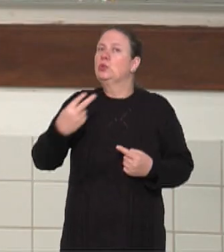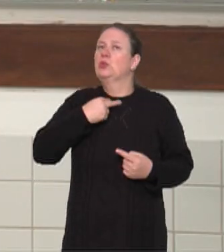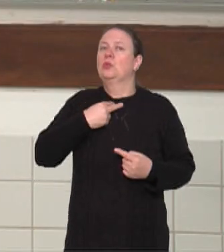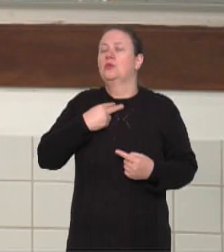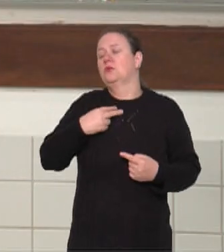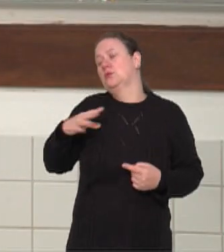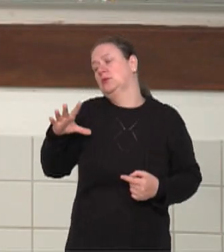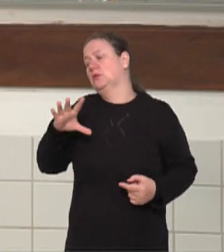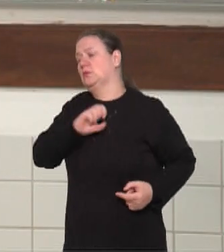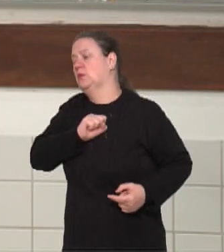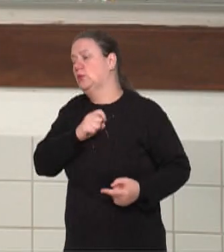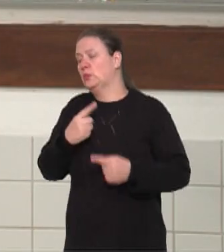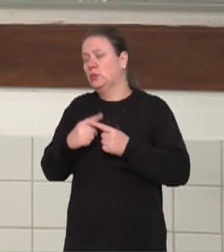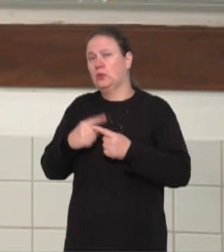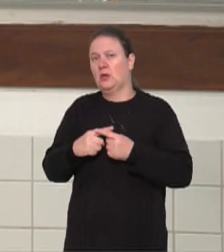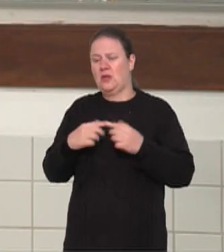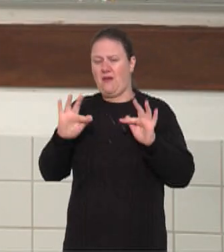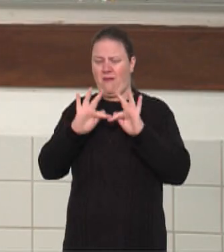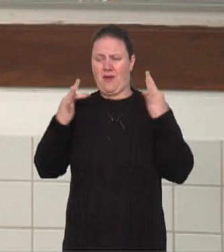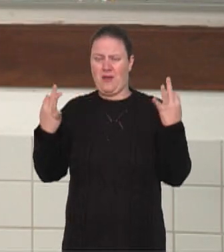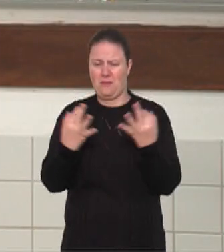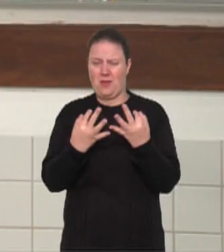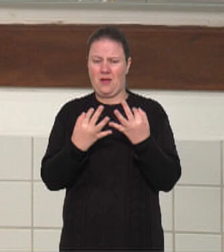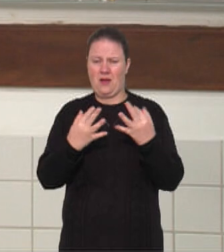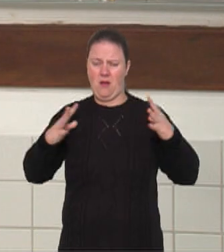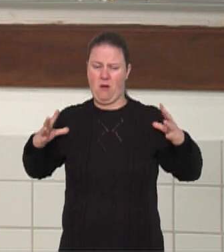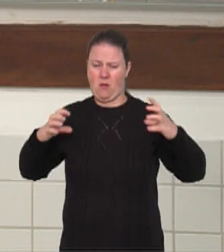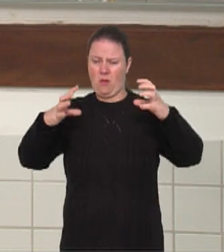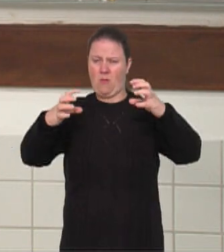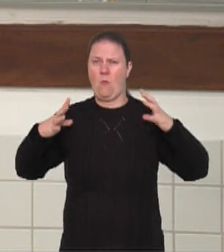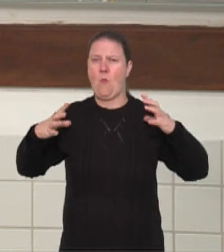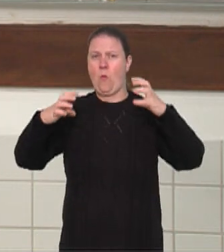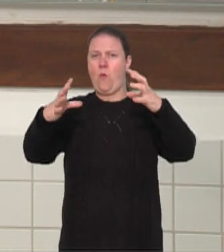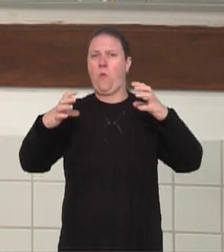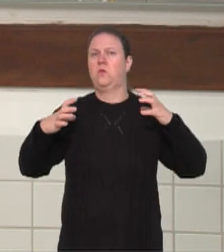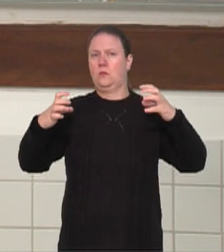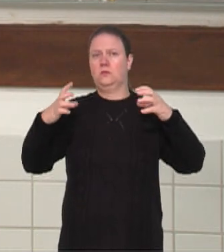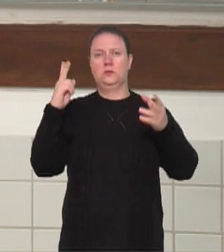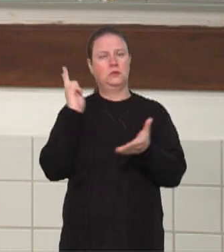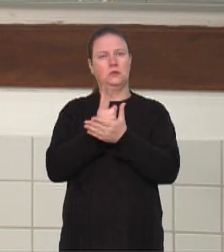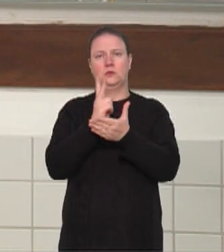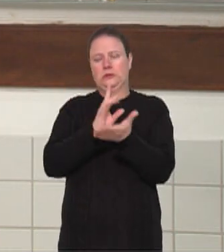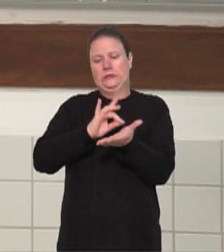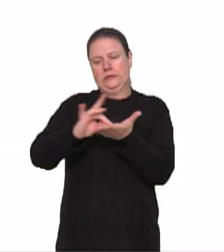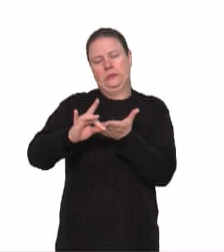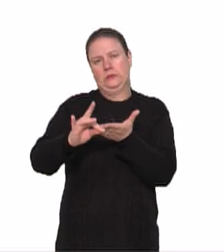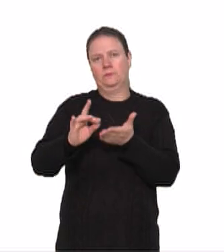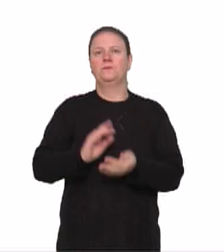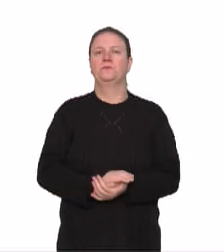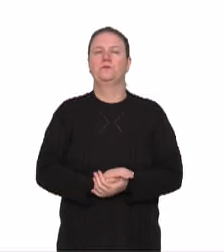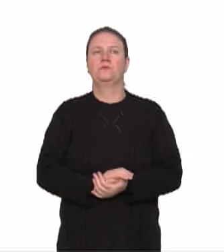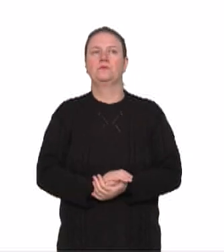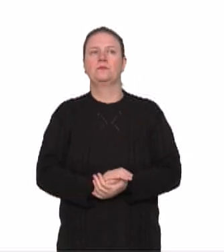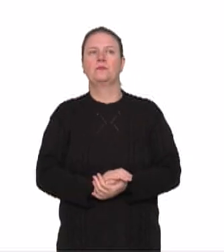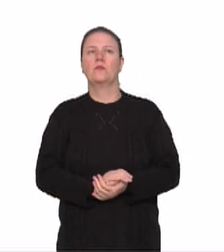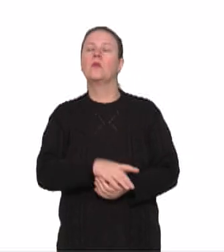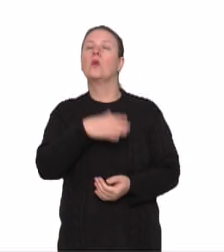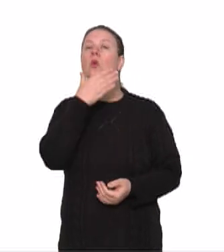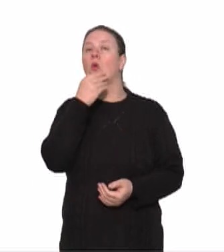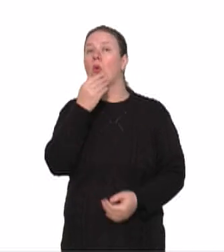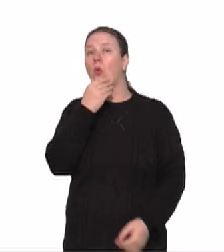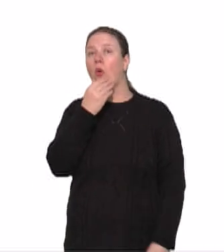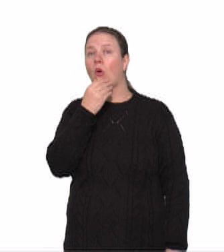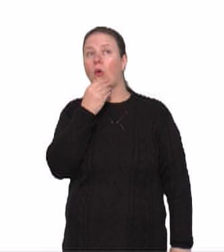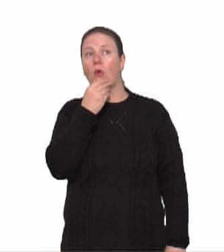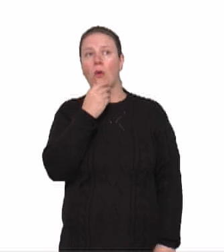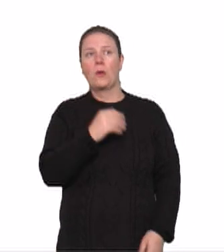que sofreriam ali as penalidades das famílias que eram inimigas. Aí a gente tem a fala de Romeu, à